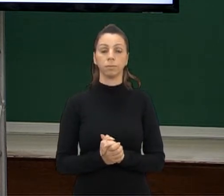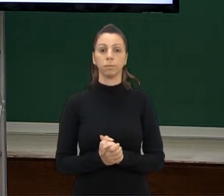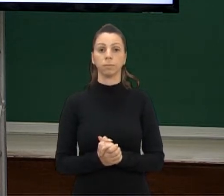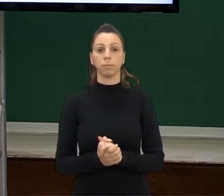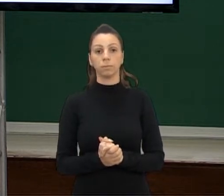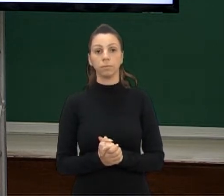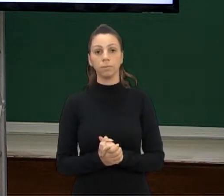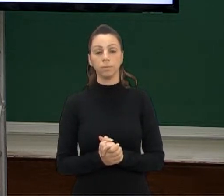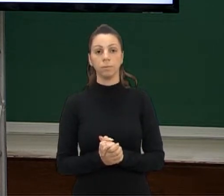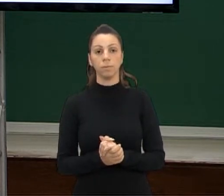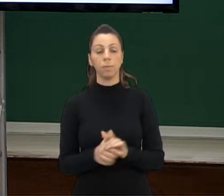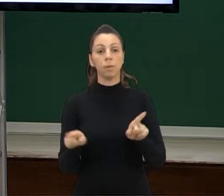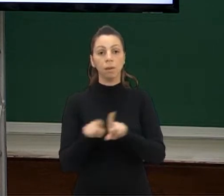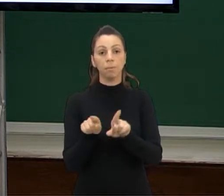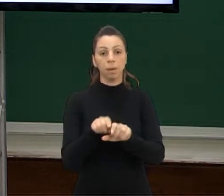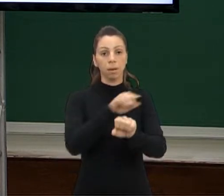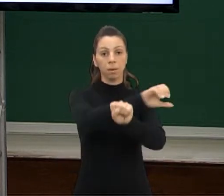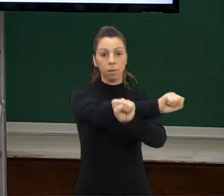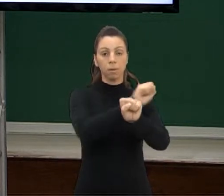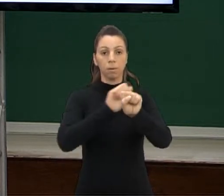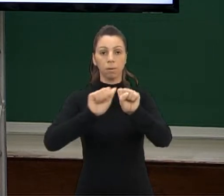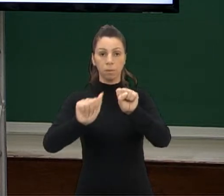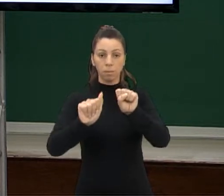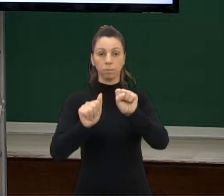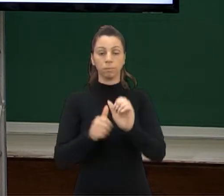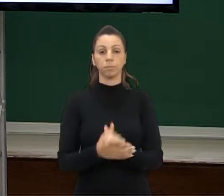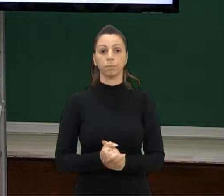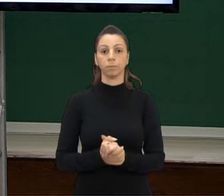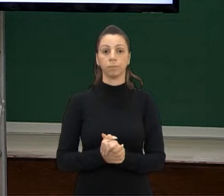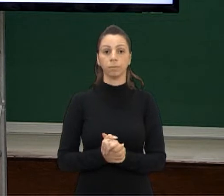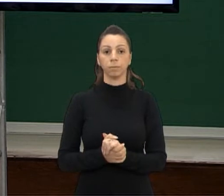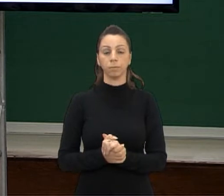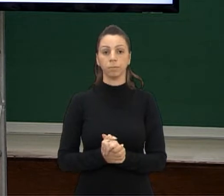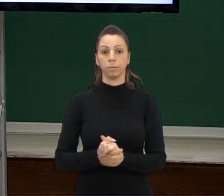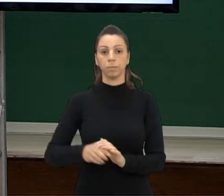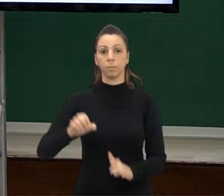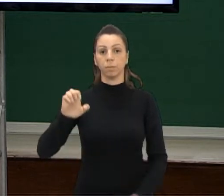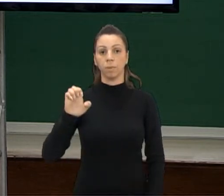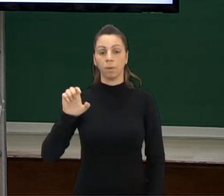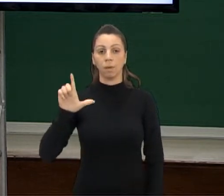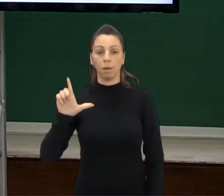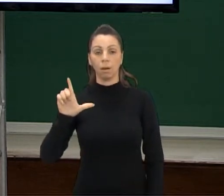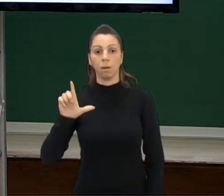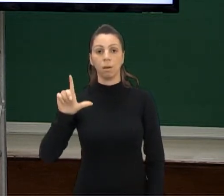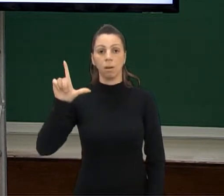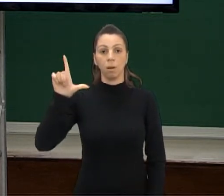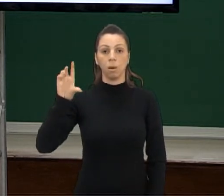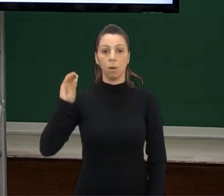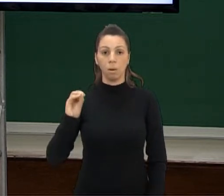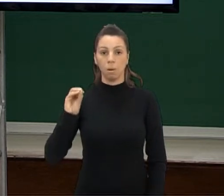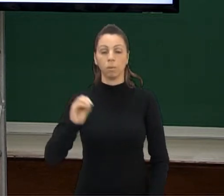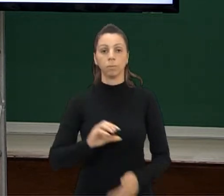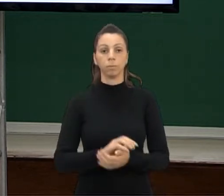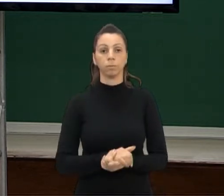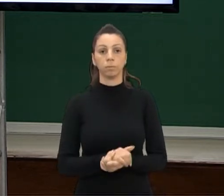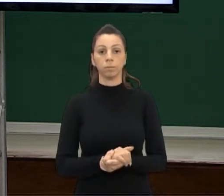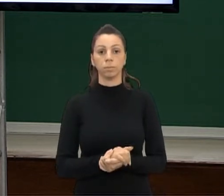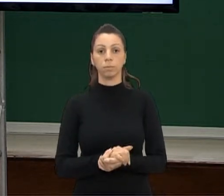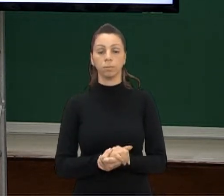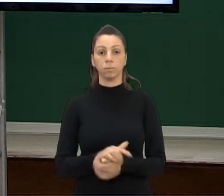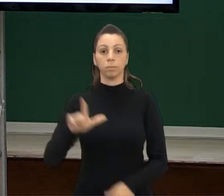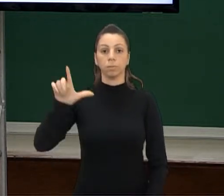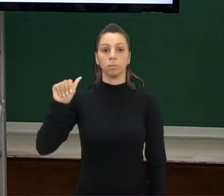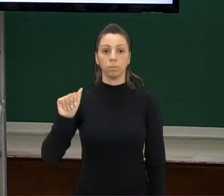e indefinidos. Ou seja, el, lo, que é o artículo neutro.